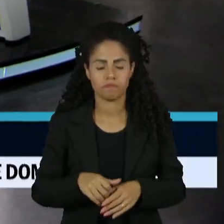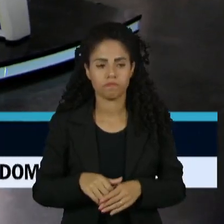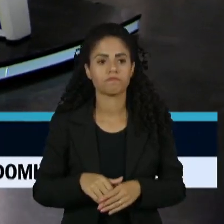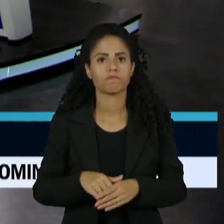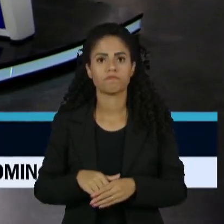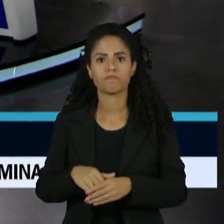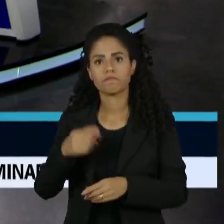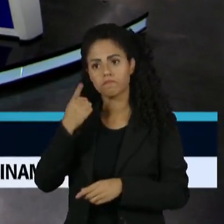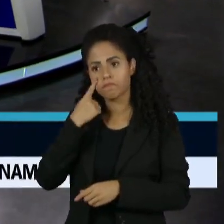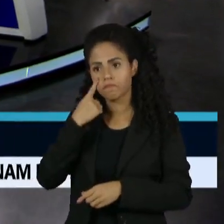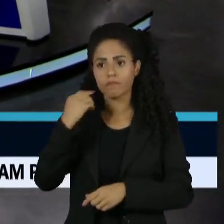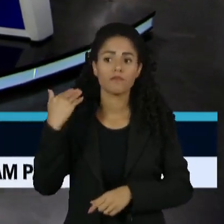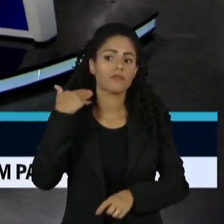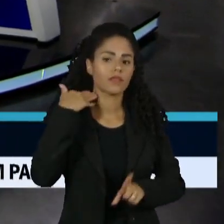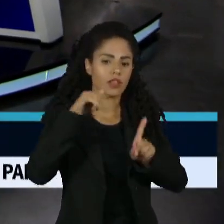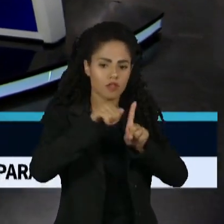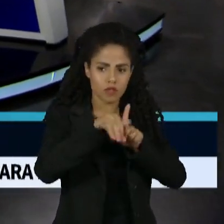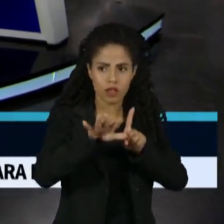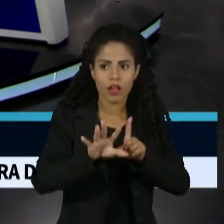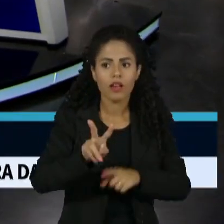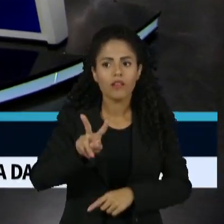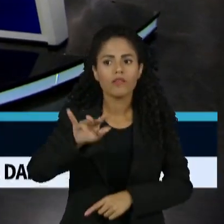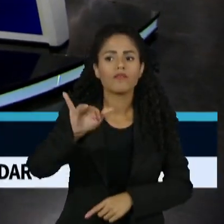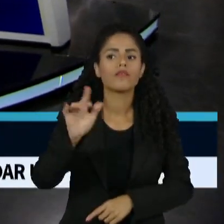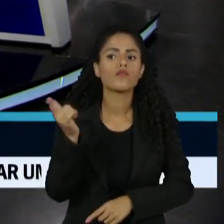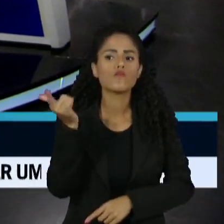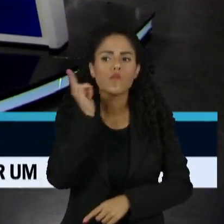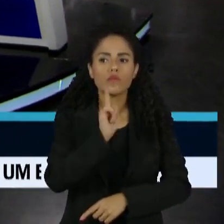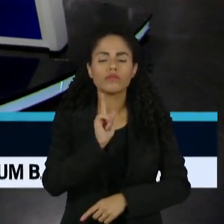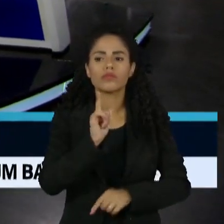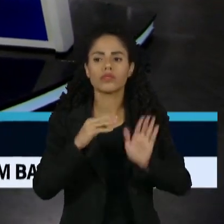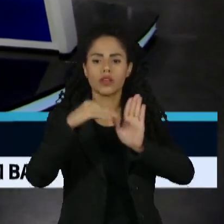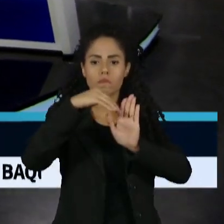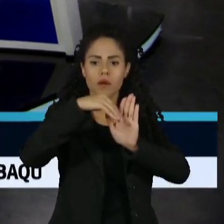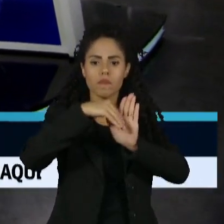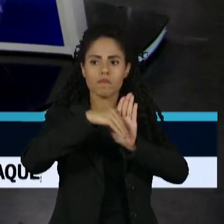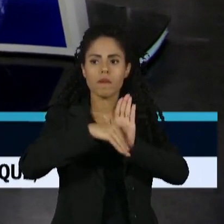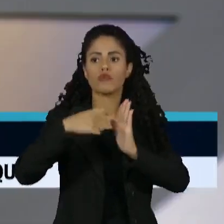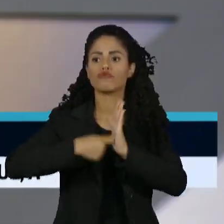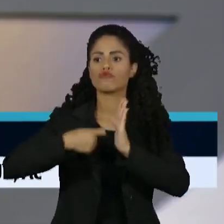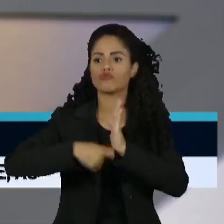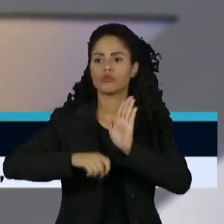Bartosman, o Banco Central vai ter espaço para continuar reduzindo a taxa de juros?